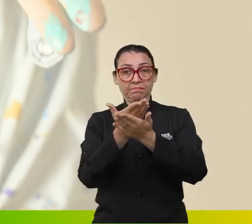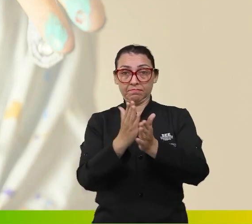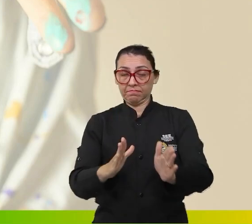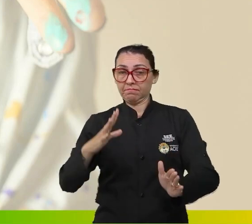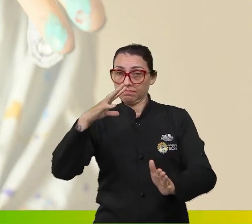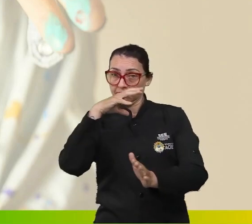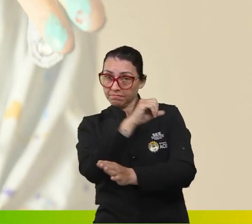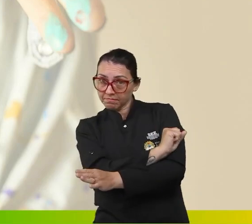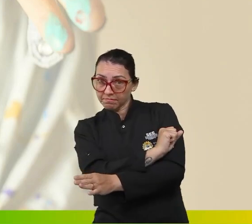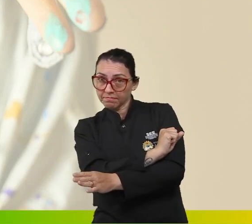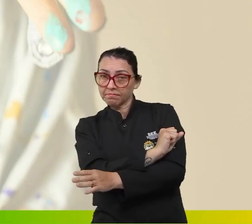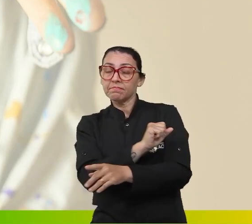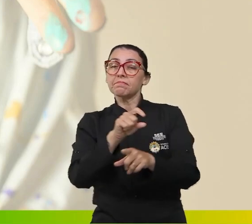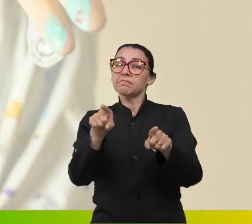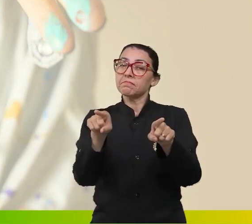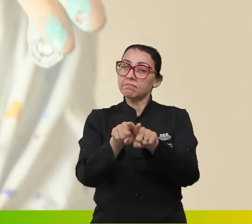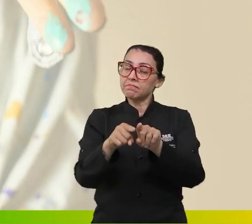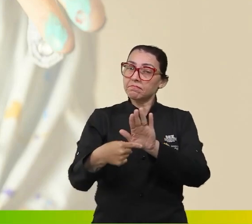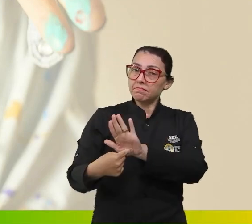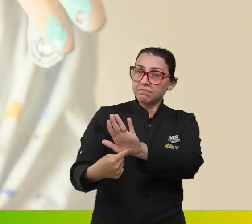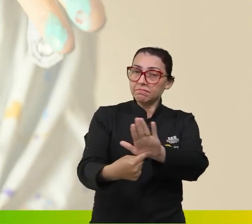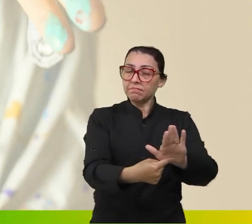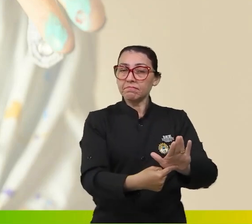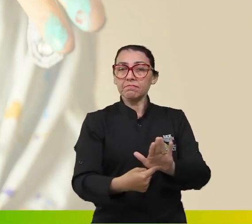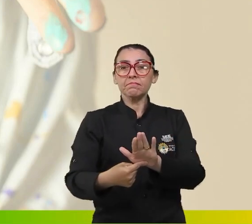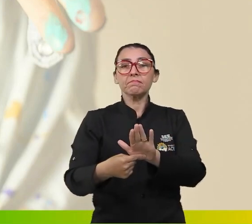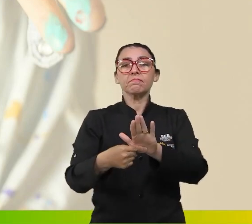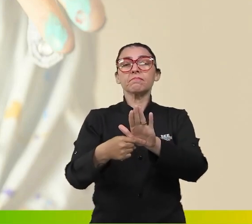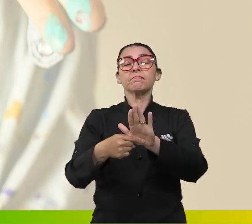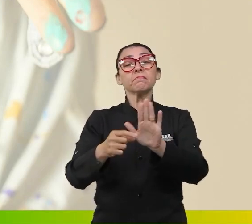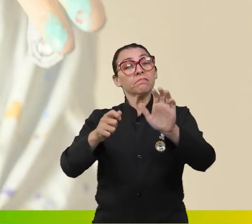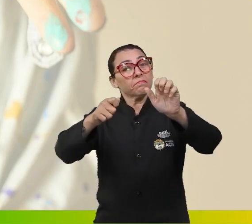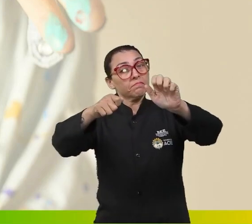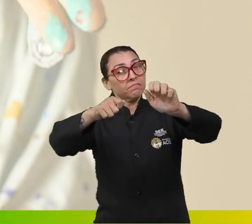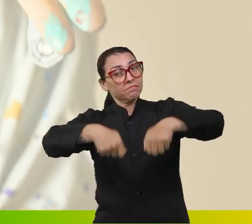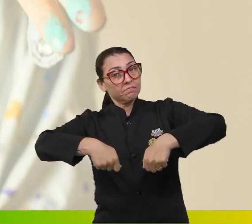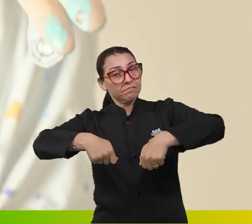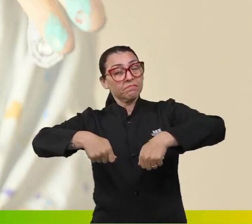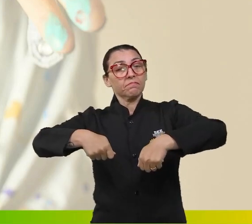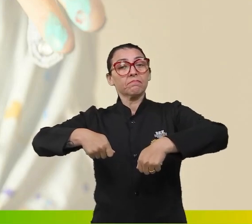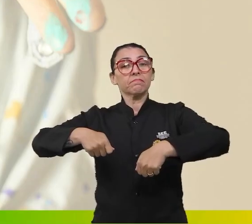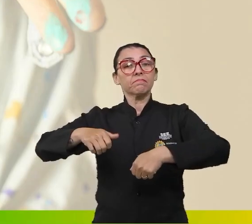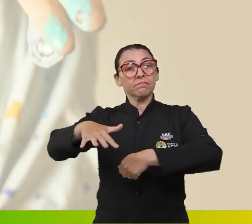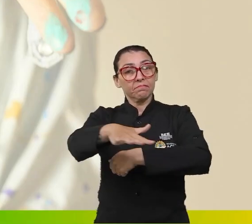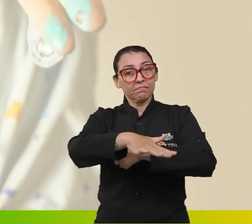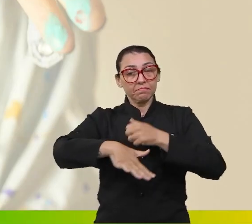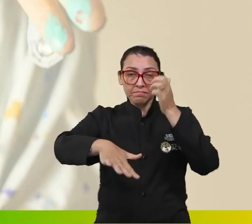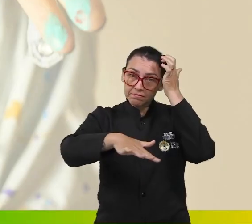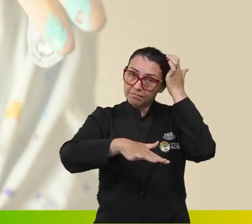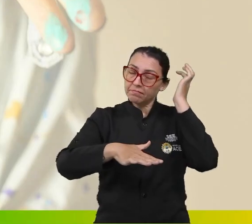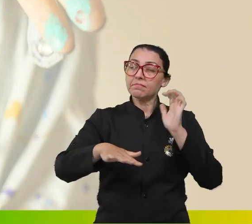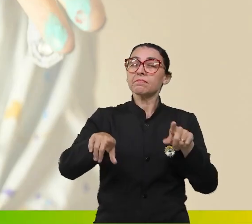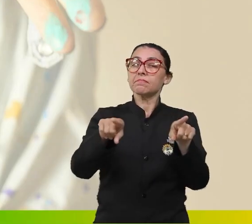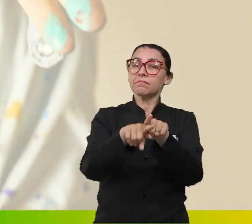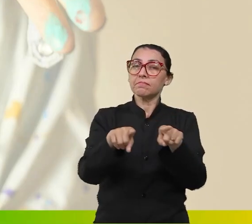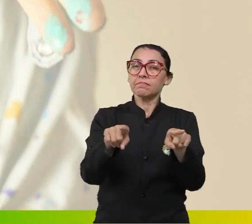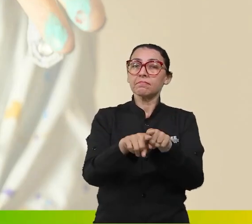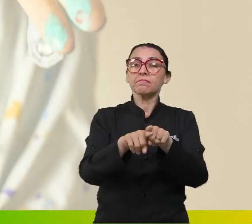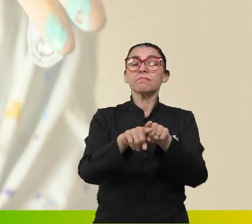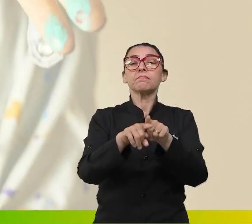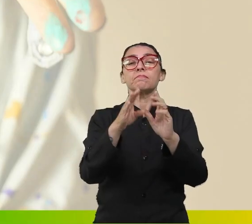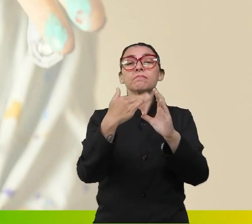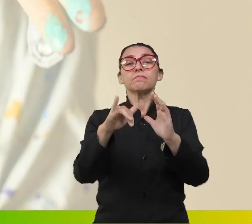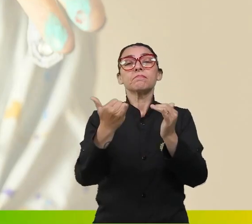sobre a efemeridade, pois estão expostas ao tempo e às condições do ambiente e carregam uma